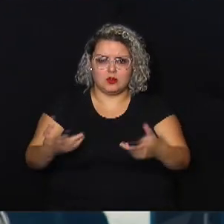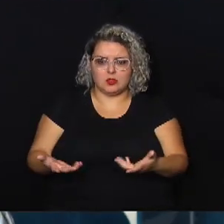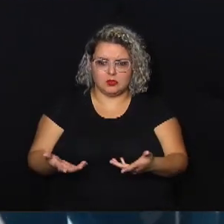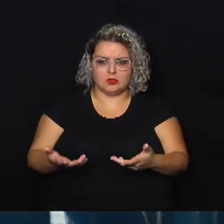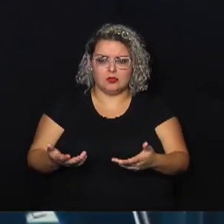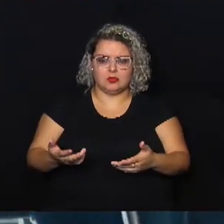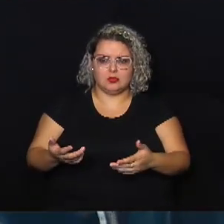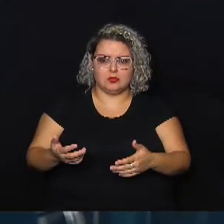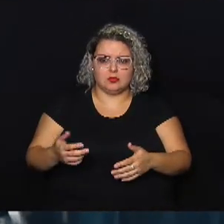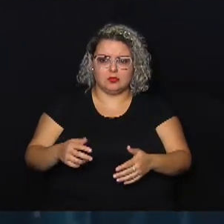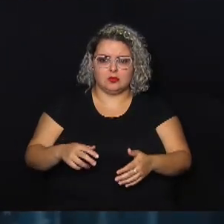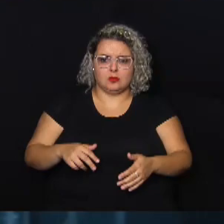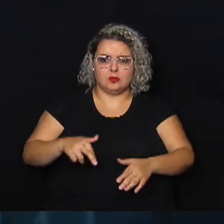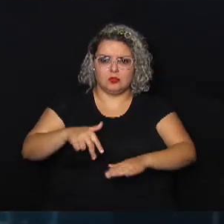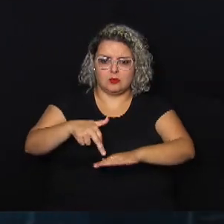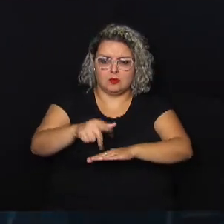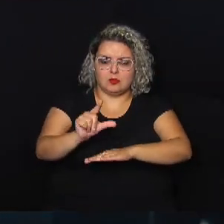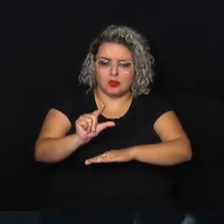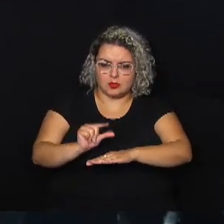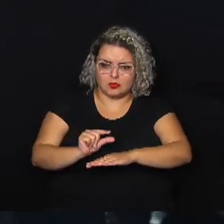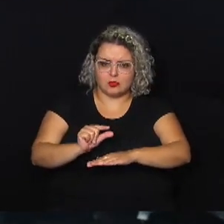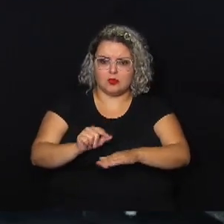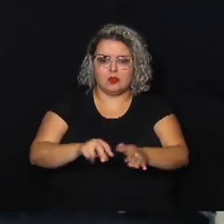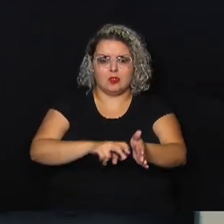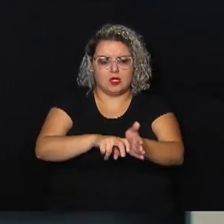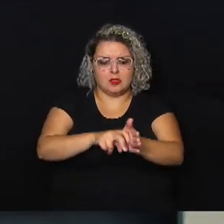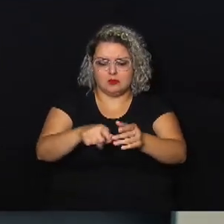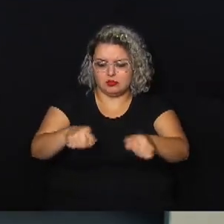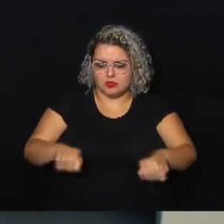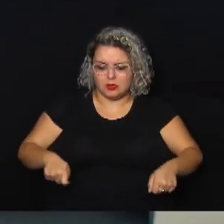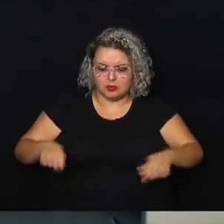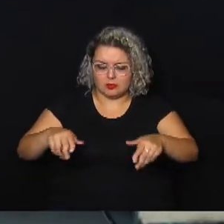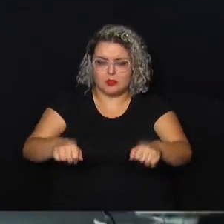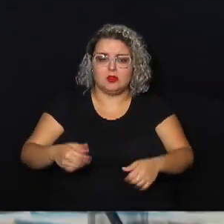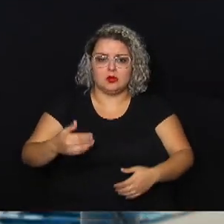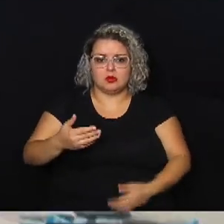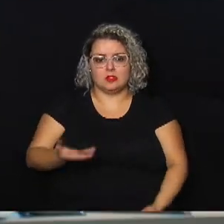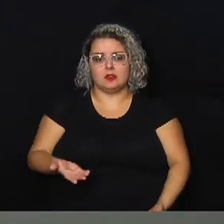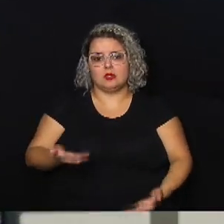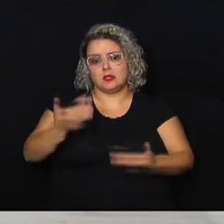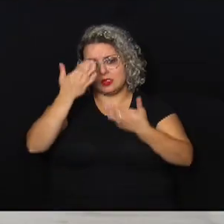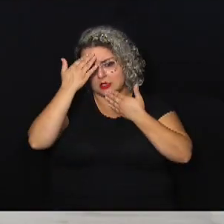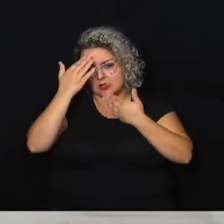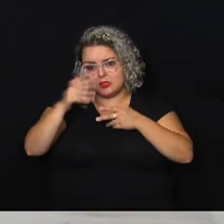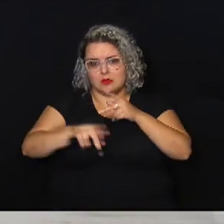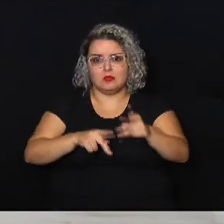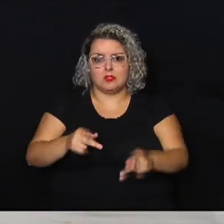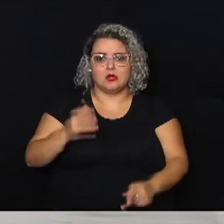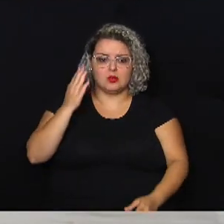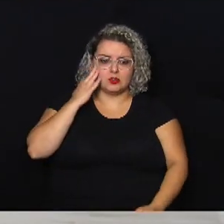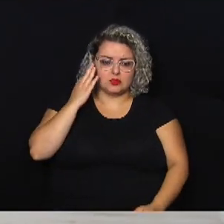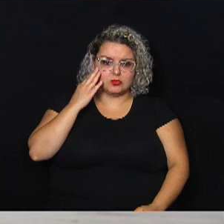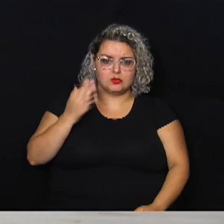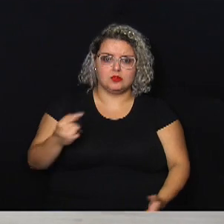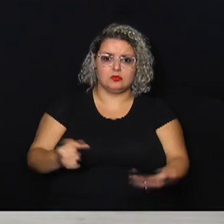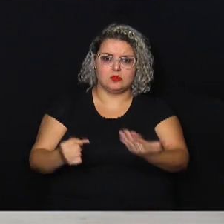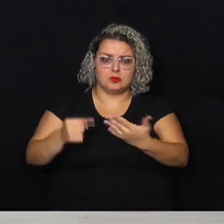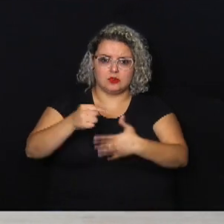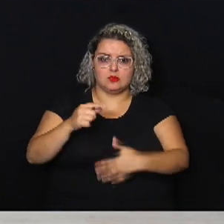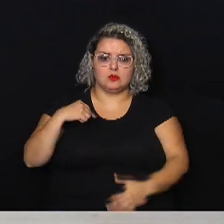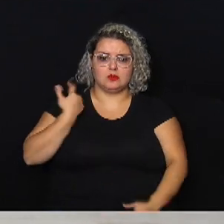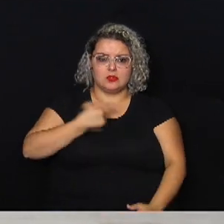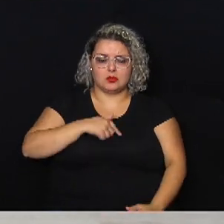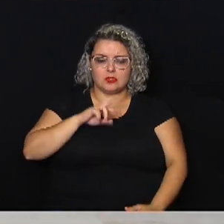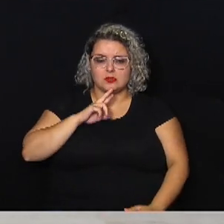reduzida. Então, mais uma vez, agradecer a população que sabe que as nossas redes estão aí, que nós